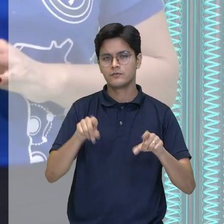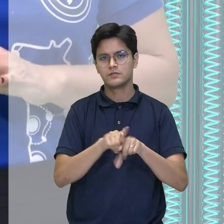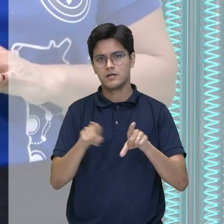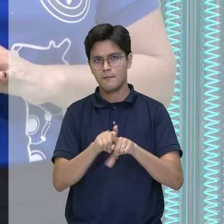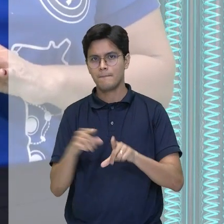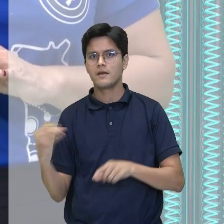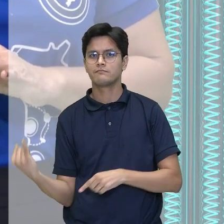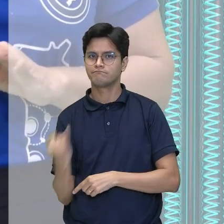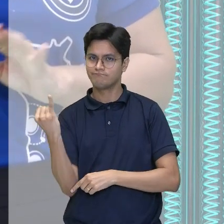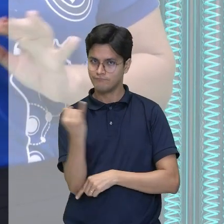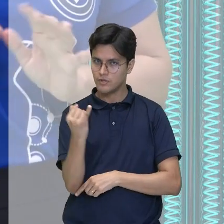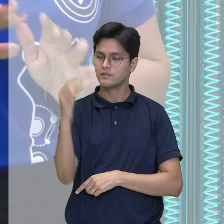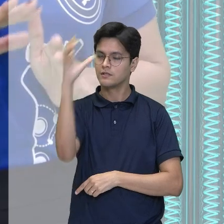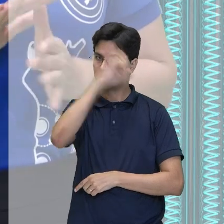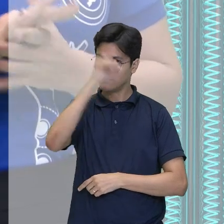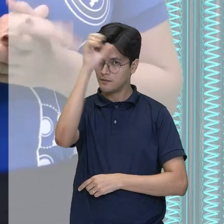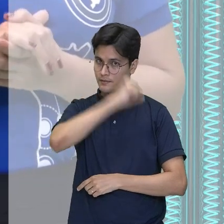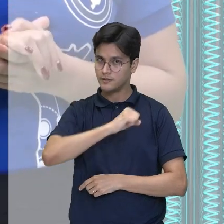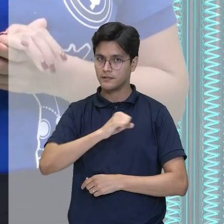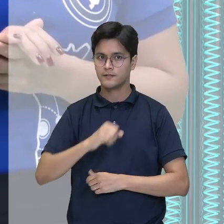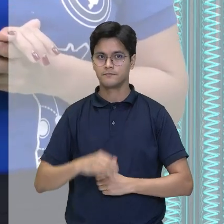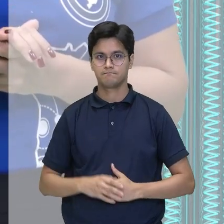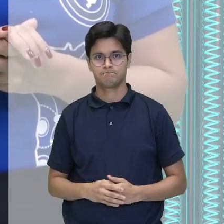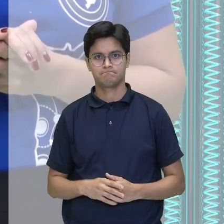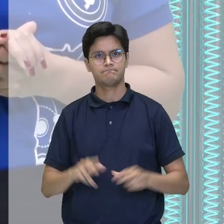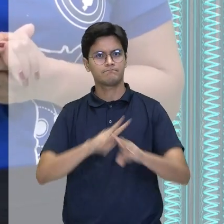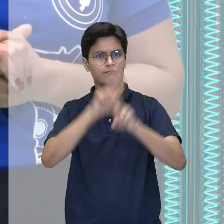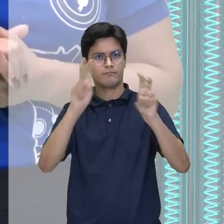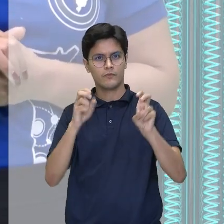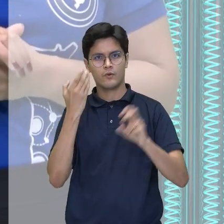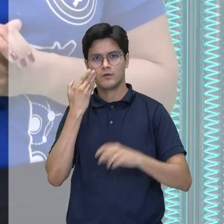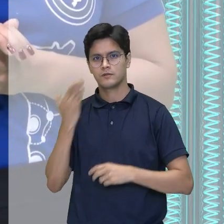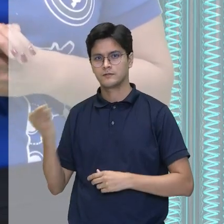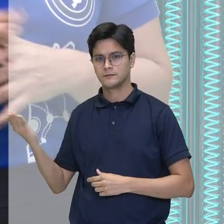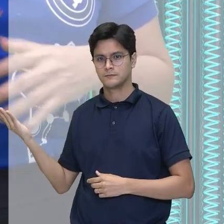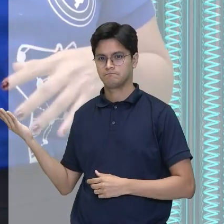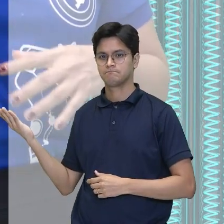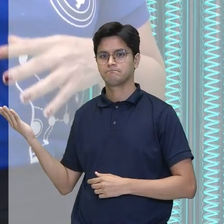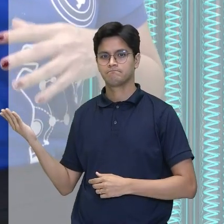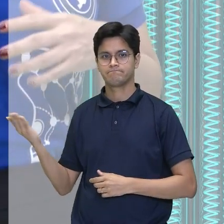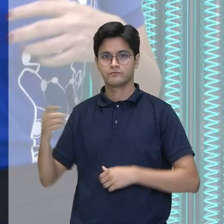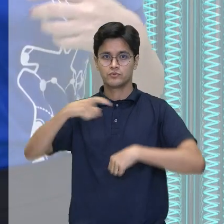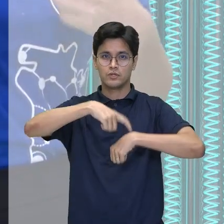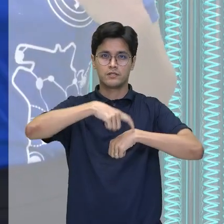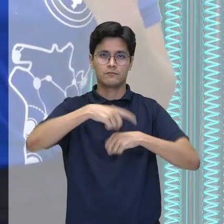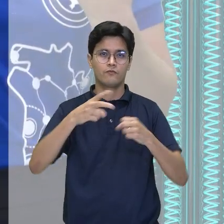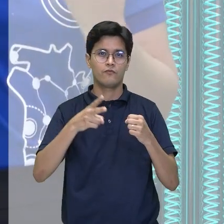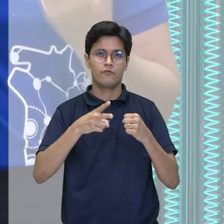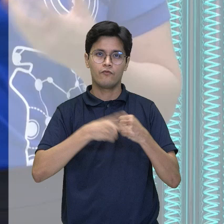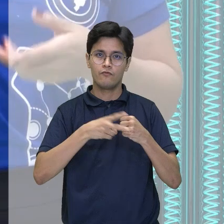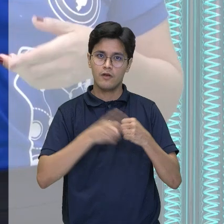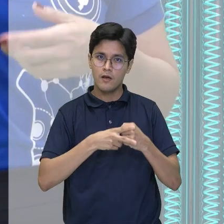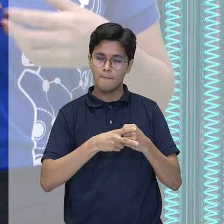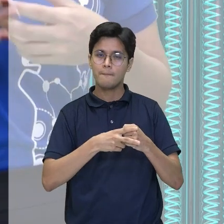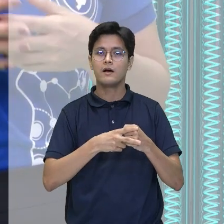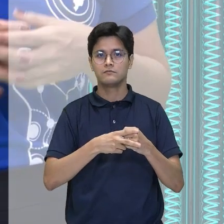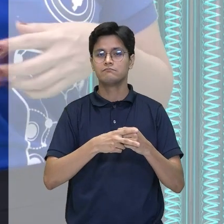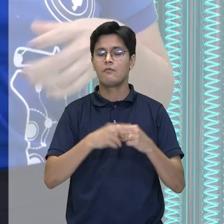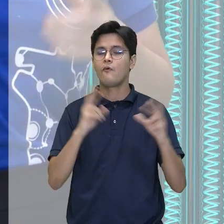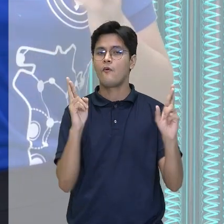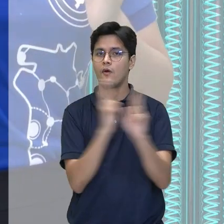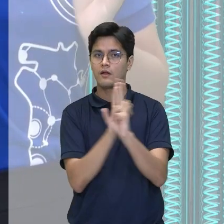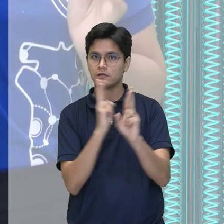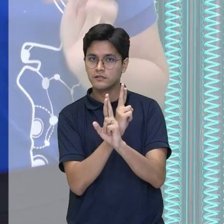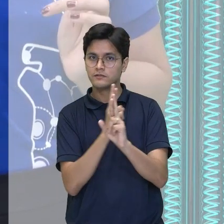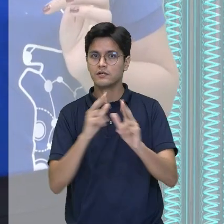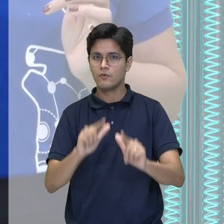sobre o present continuous, que é um tempo verbal na língua inglesa que se refere a ações que estão